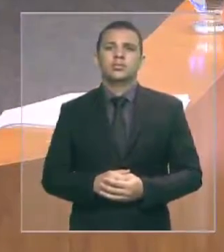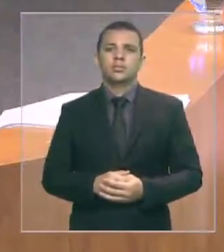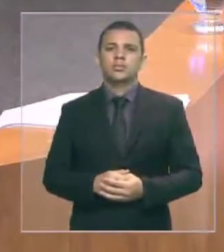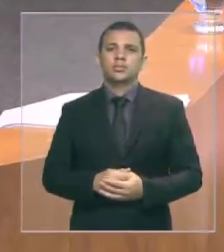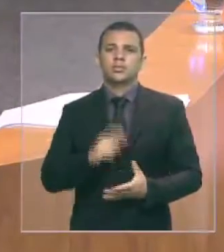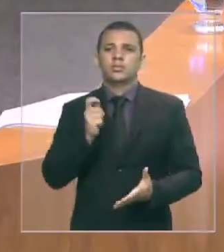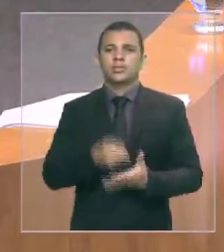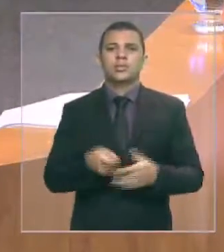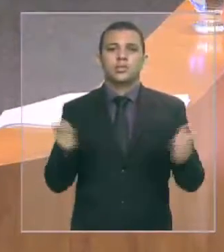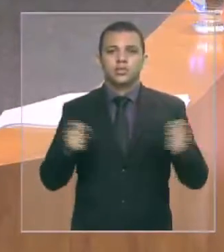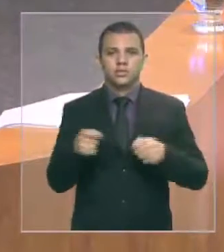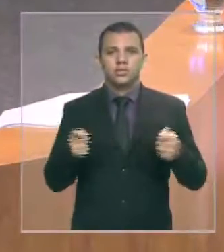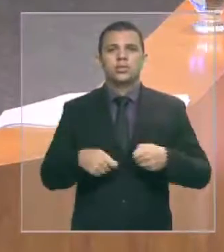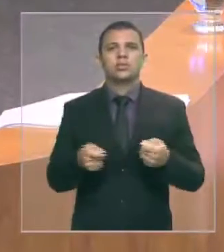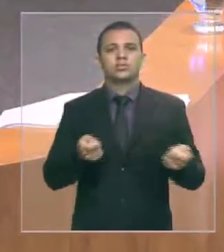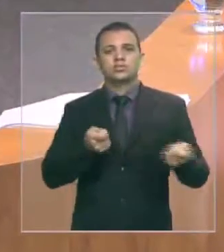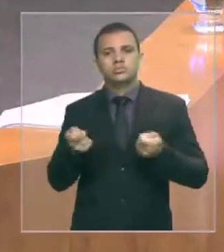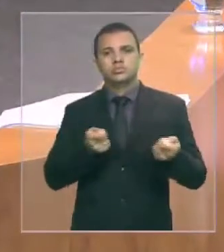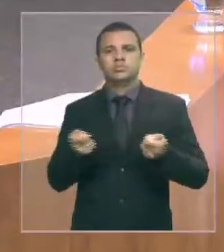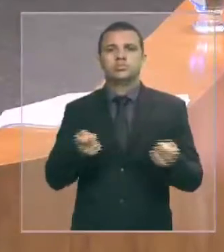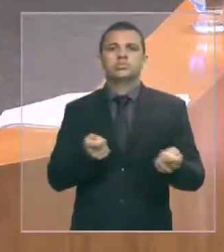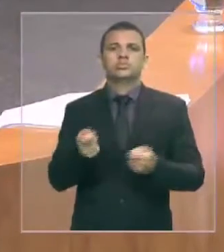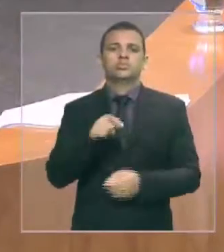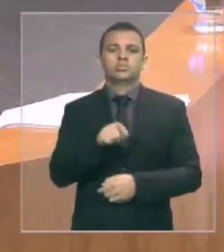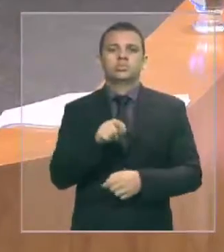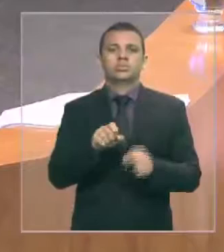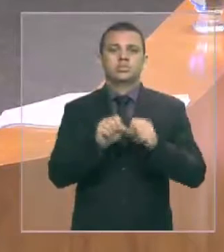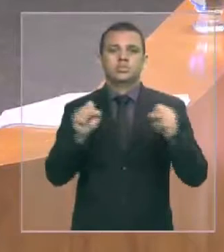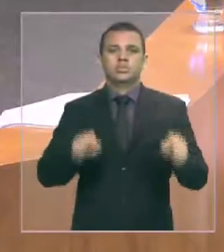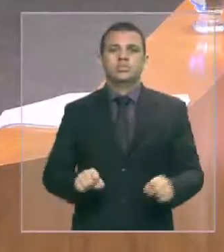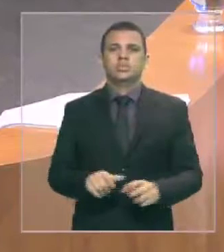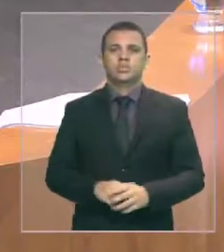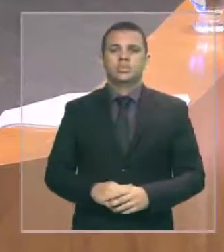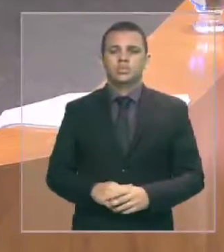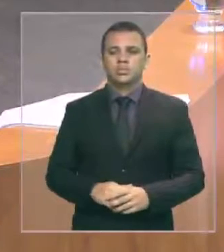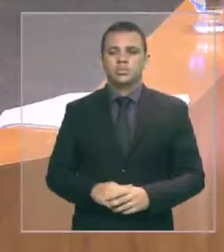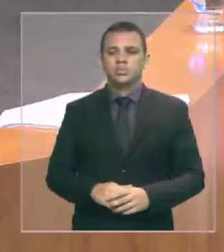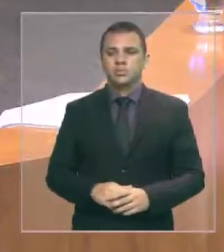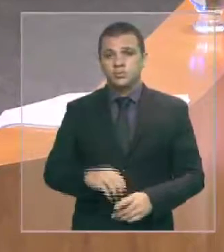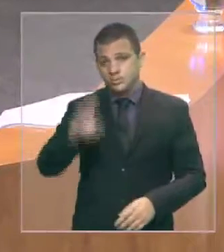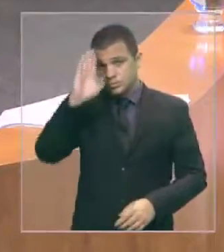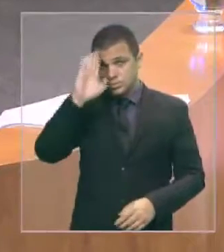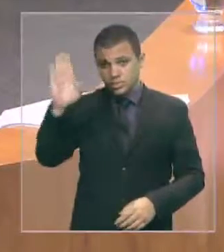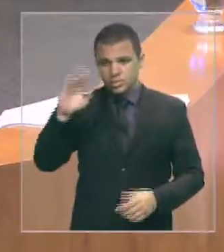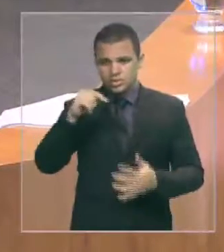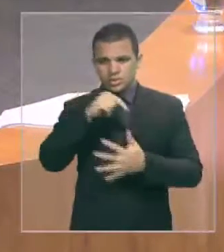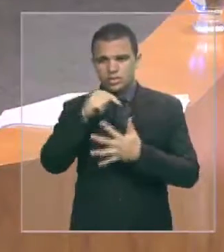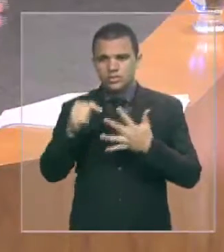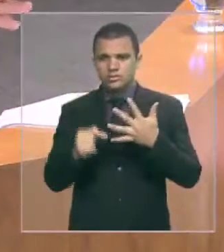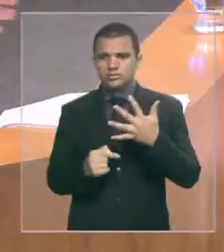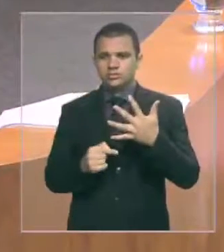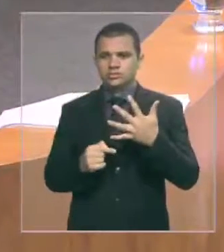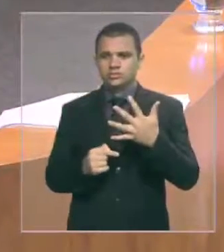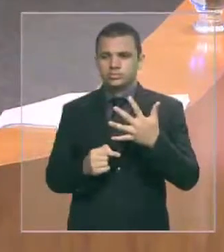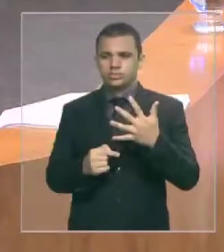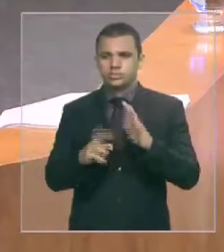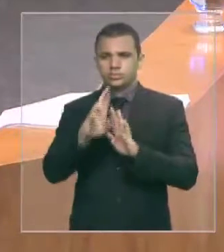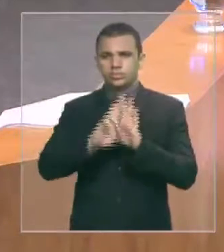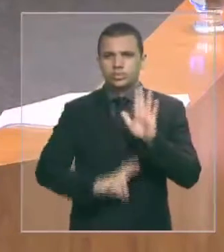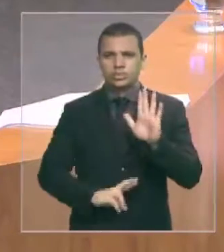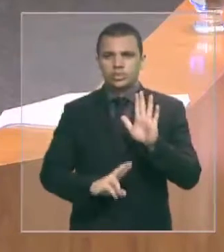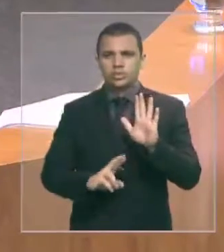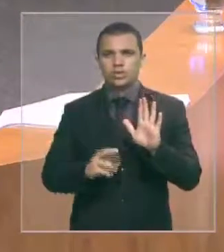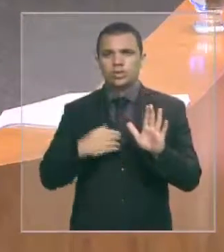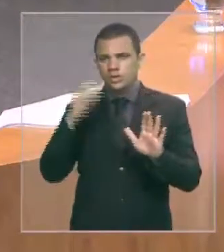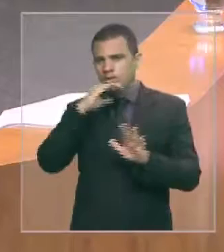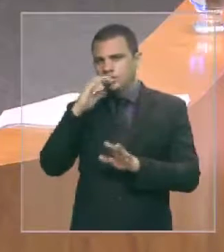manutenção do sistema. Principais aspectos da regulação. Desculpem que eu vou correr um pouco, o tempo está